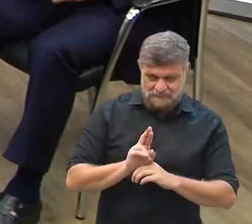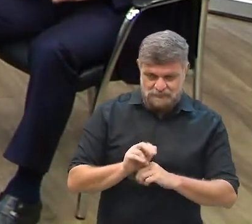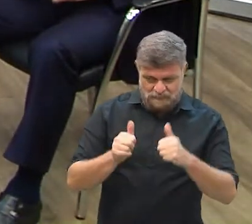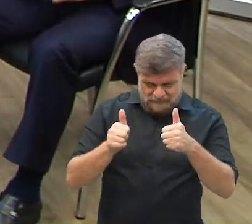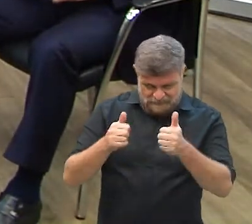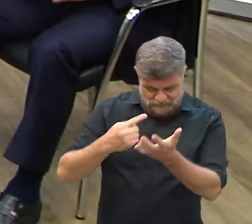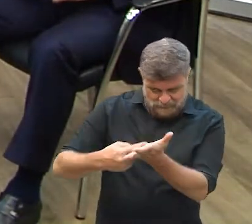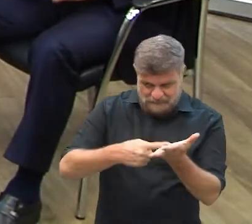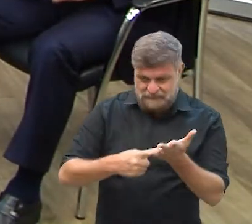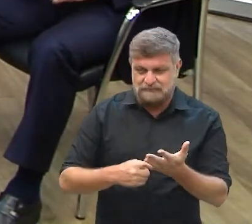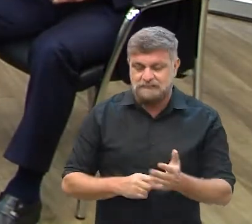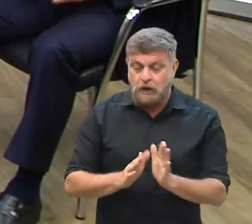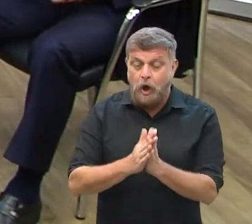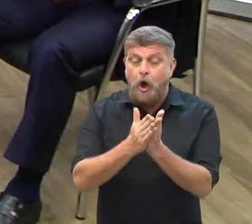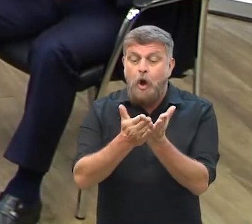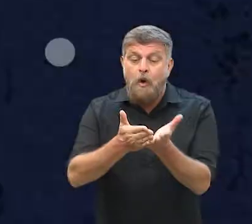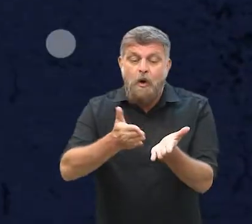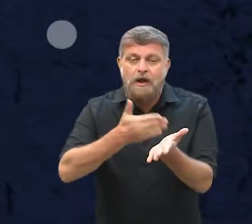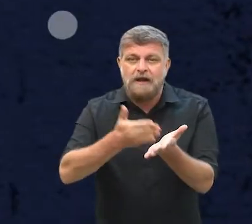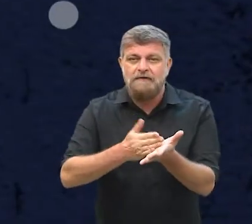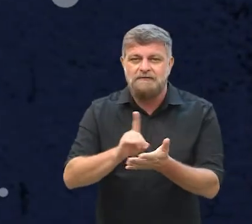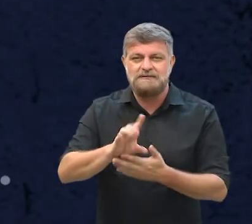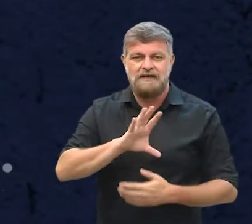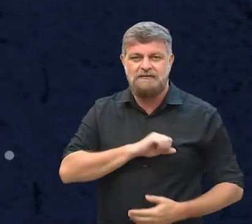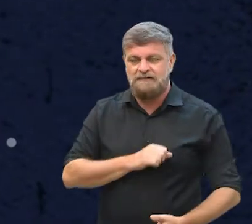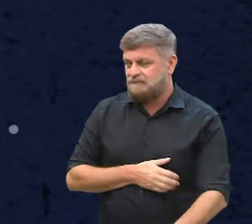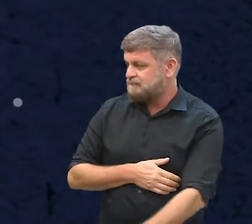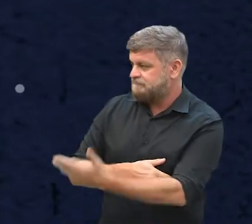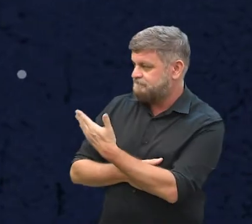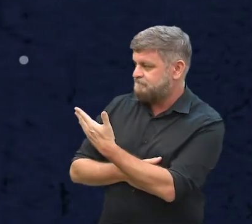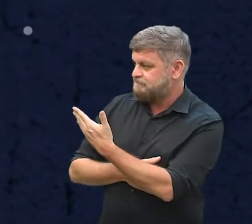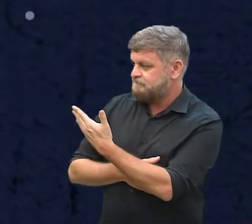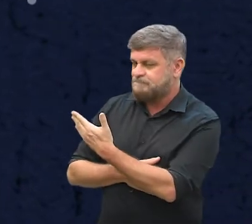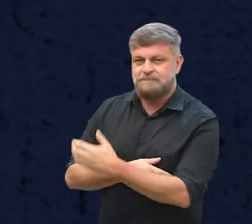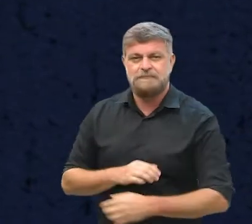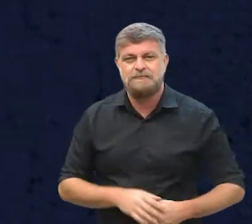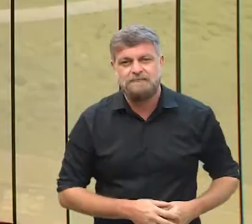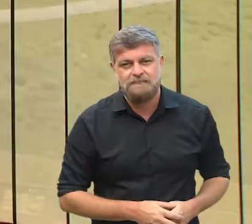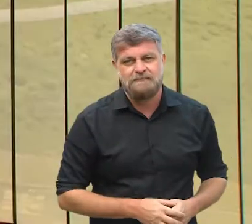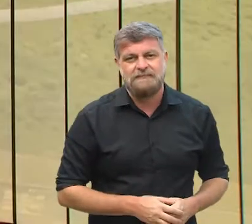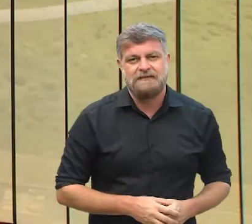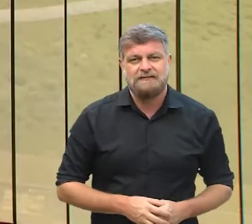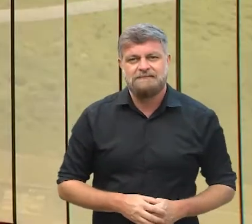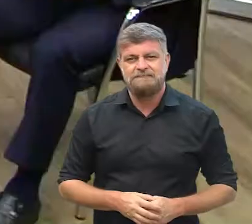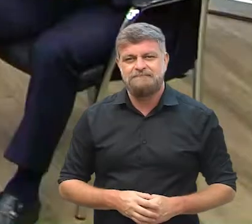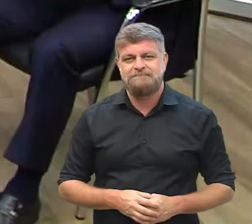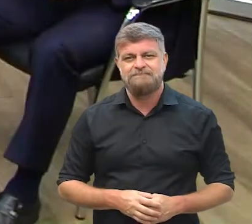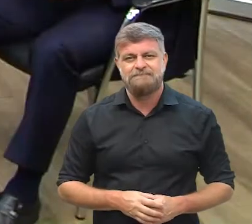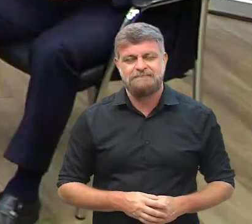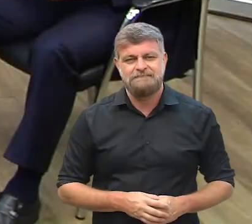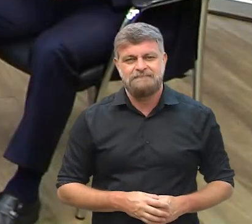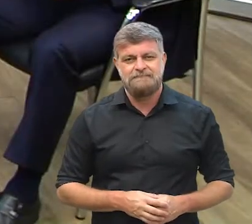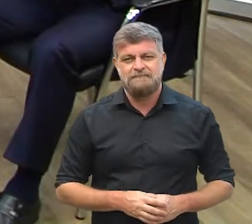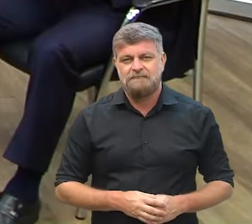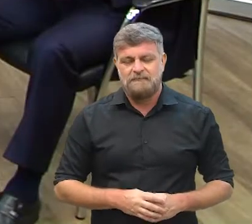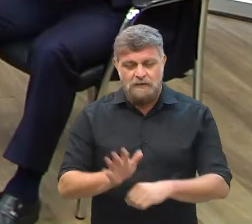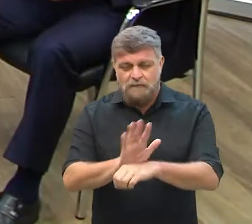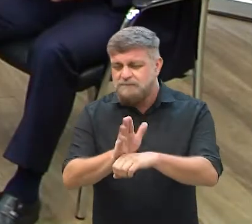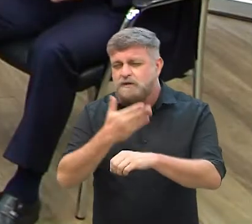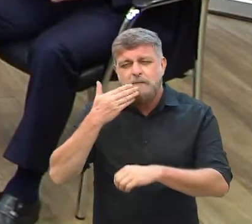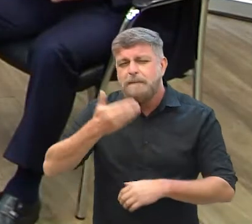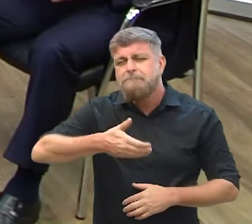Campinas, lembra qual foi o primeiro ponto turístico que você foi na cidade, que falavam, que você quis conhecer? Primeiro ponto turístico que eu fui